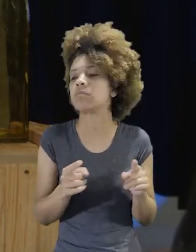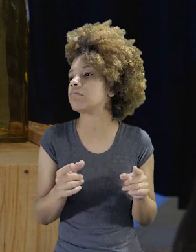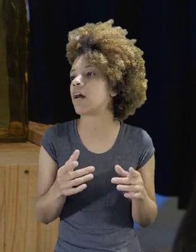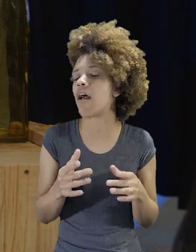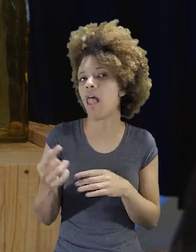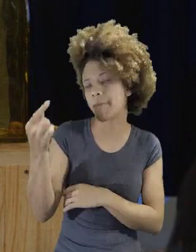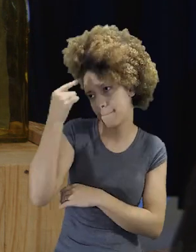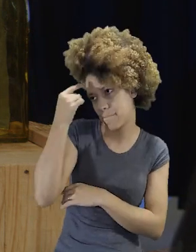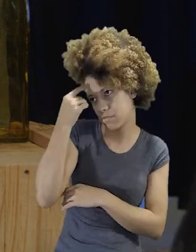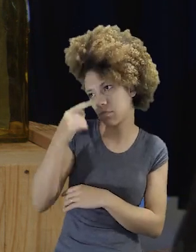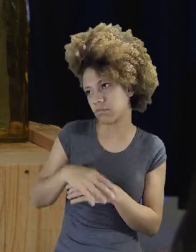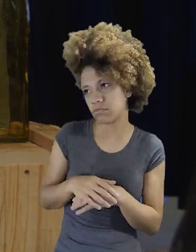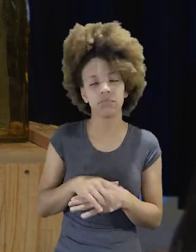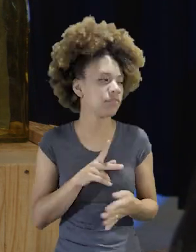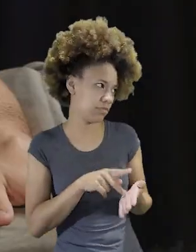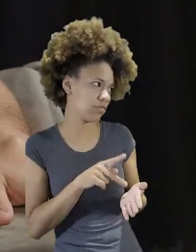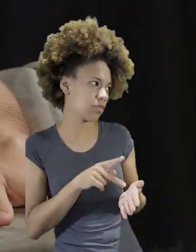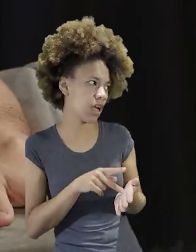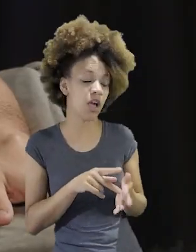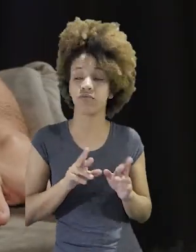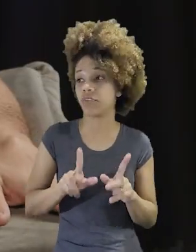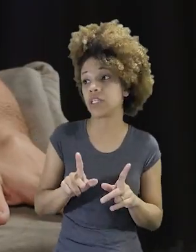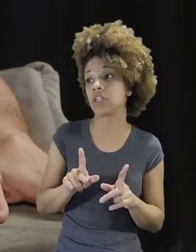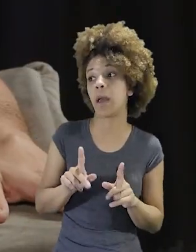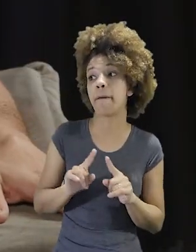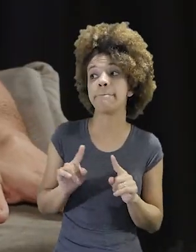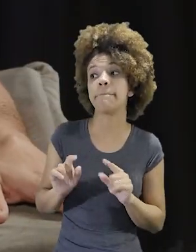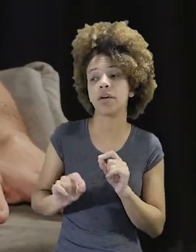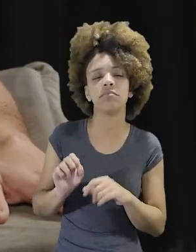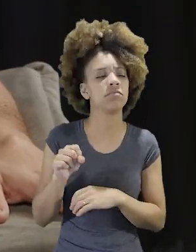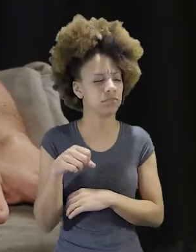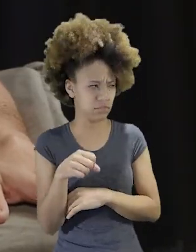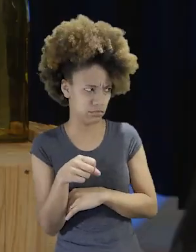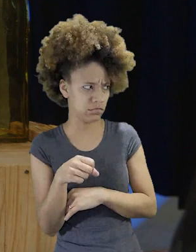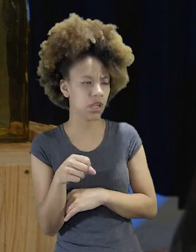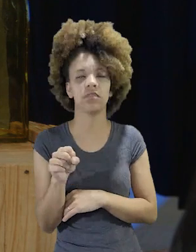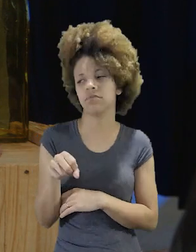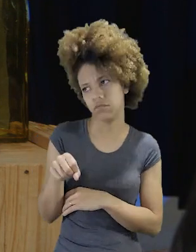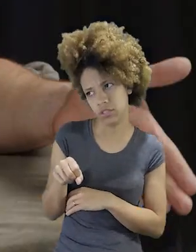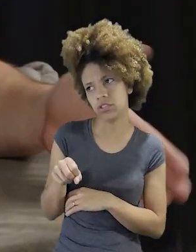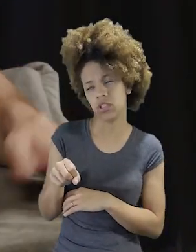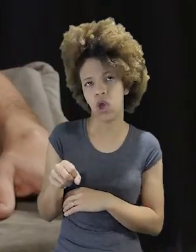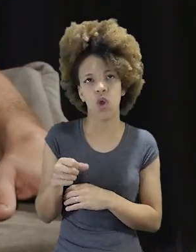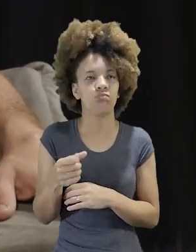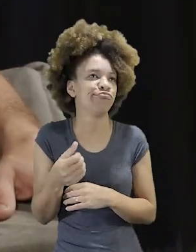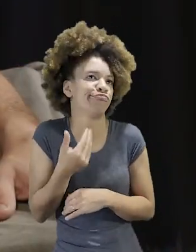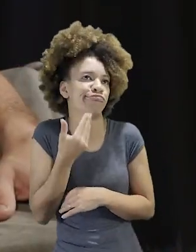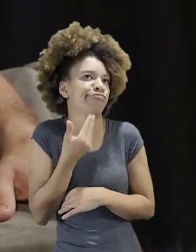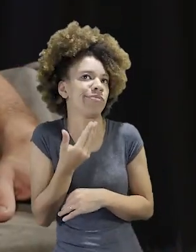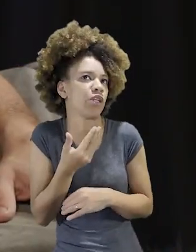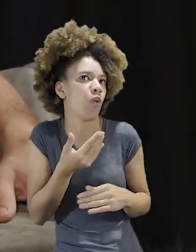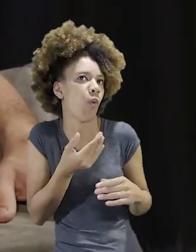ela ela ela ela reflete o a sociedade o contrário sim sim sim